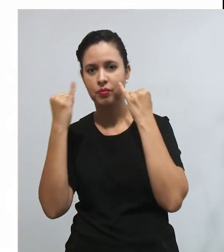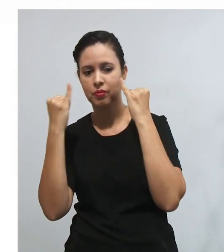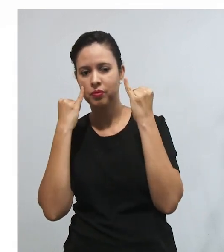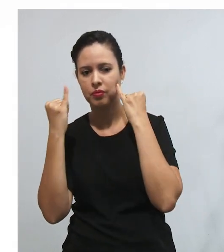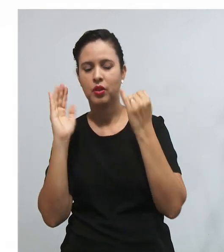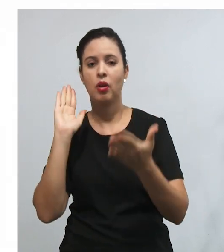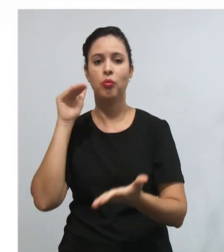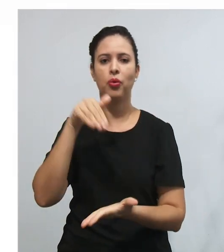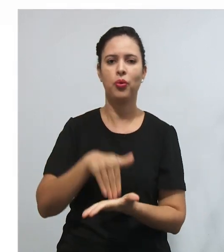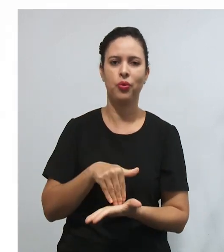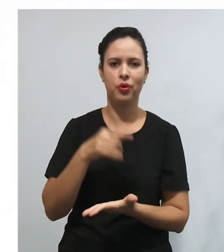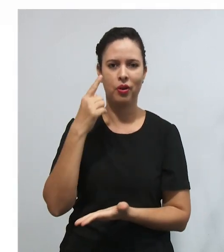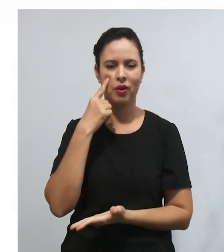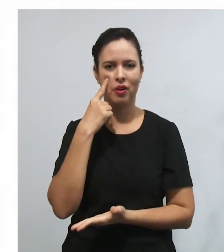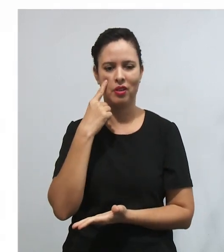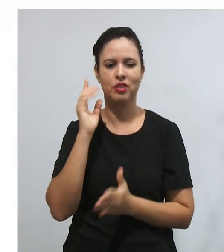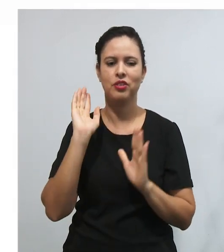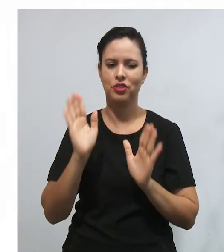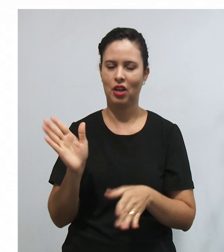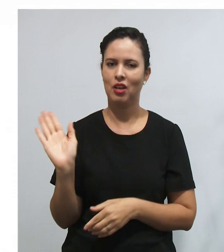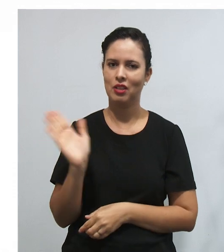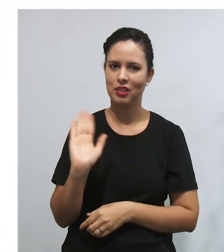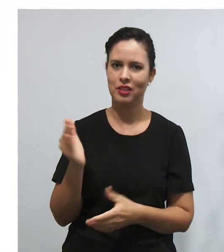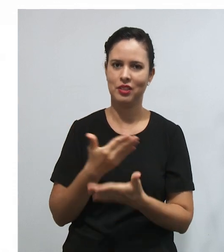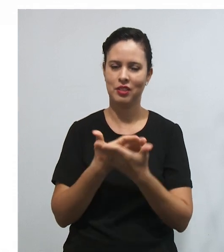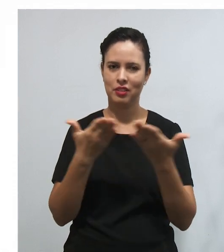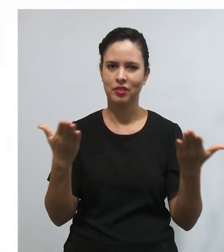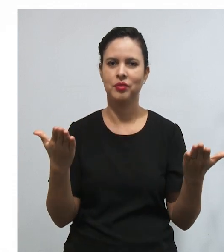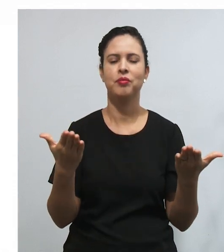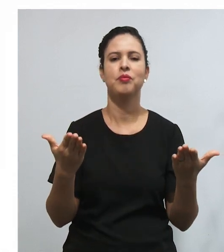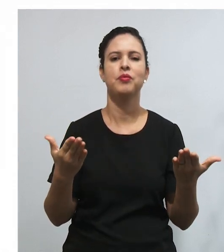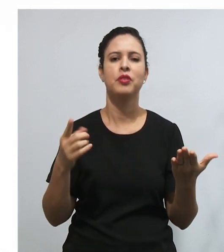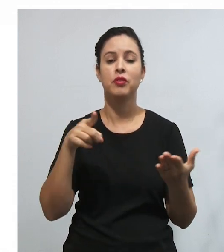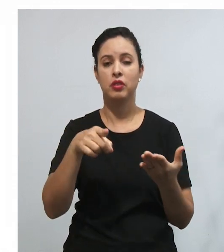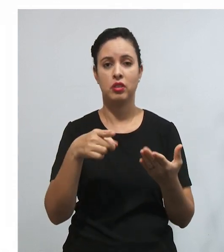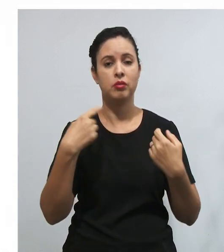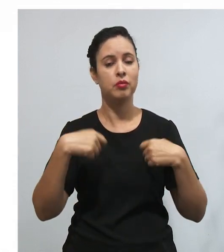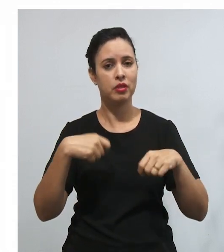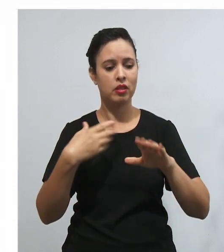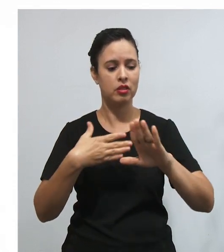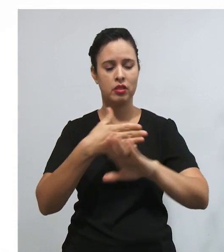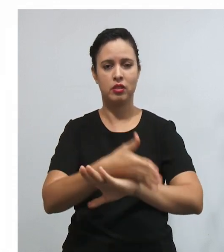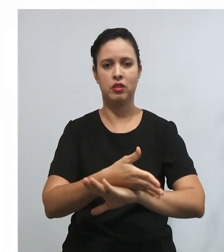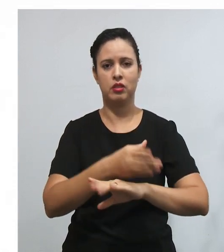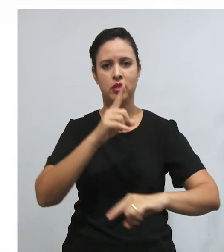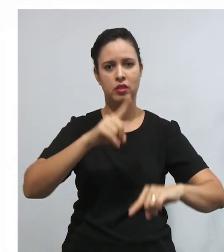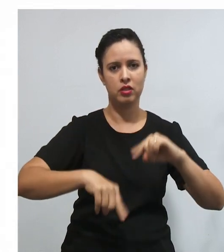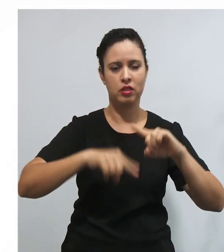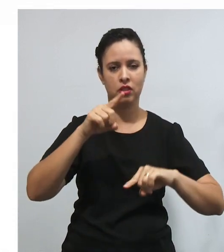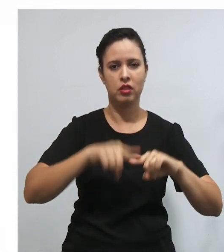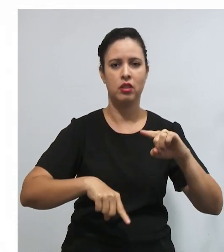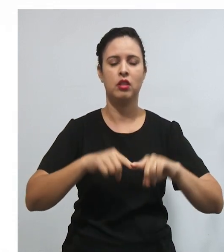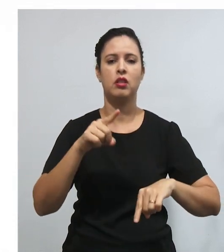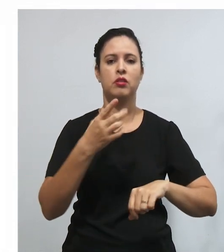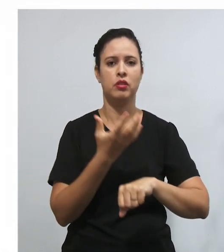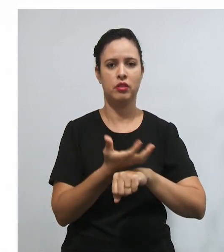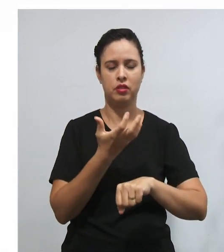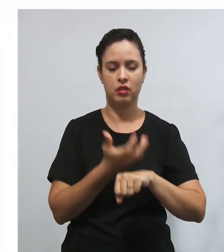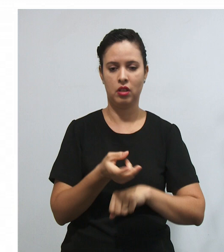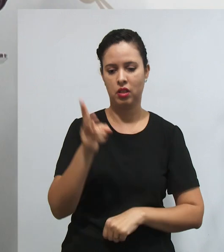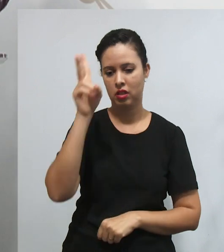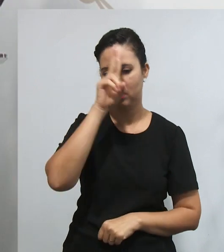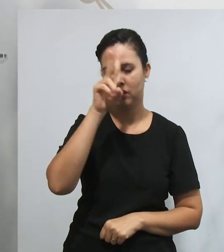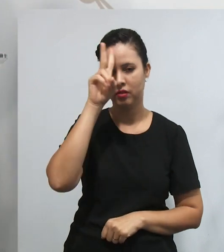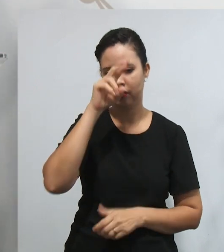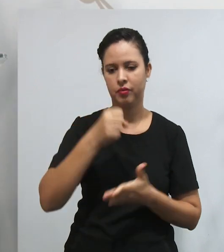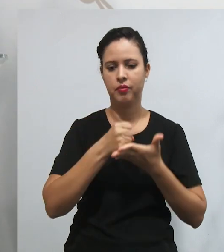último, né, já me despedindo de vocês, desejando que vocês acessem ali o material da disciplina, né, lembrando que nas aulas a gente